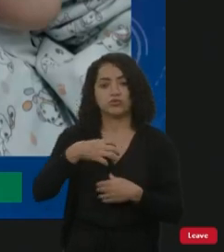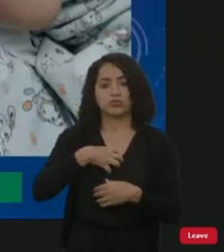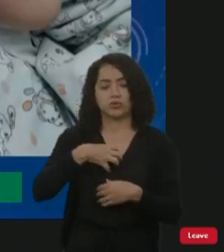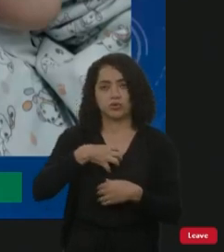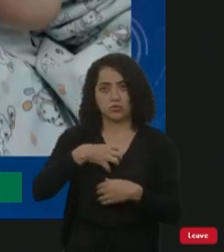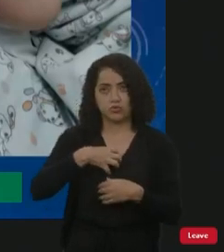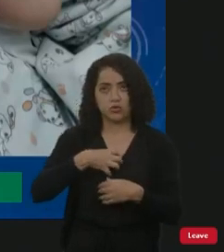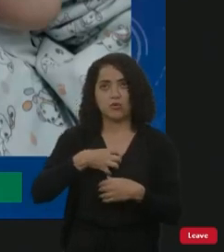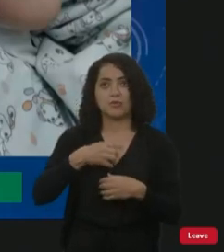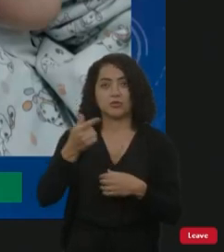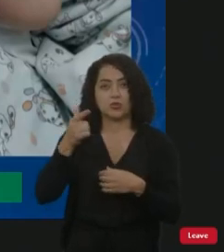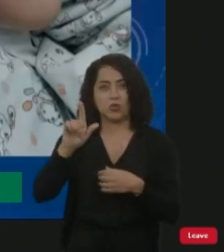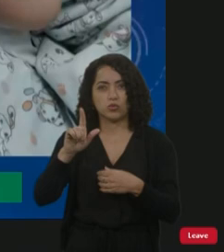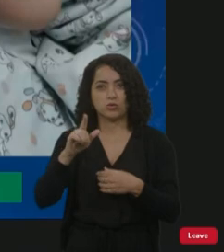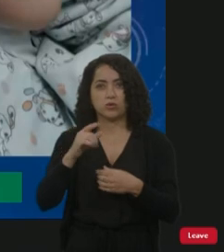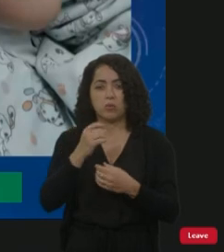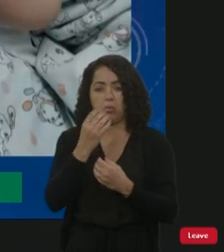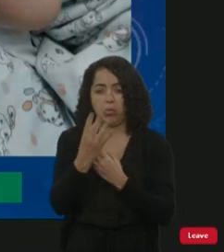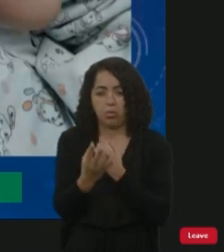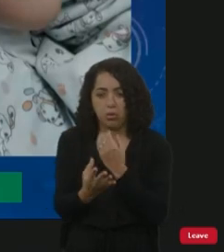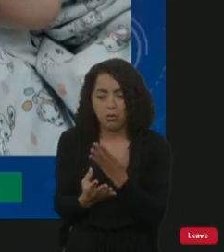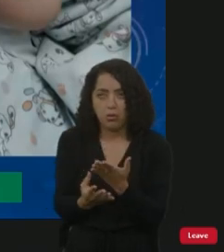descompensação. Vômitos, né?